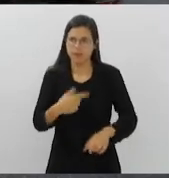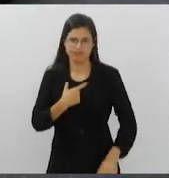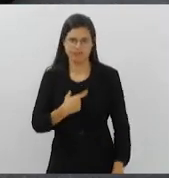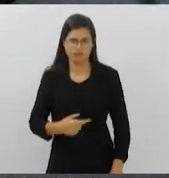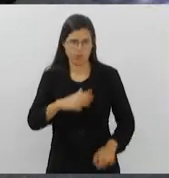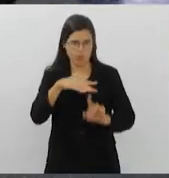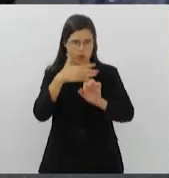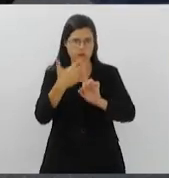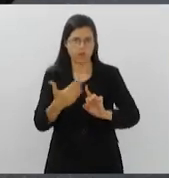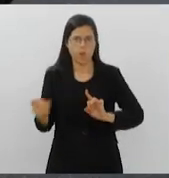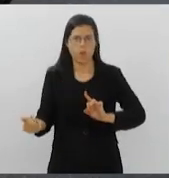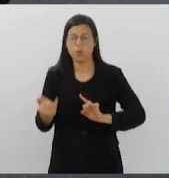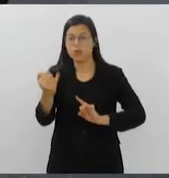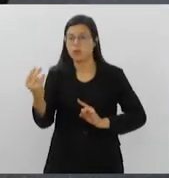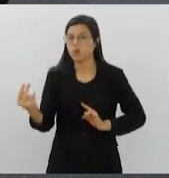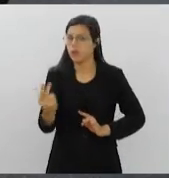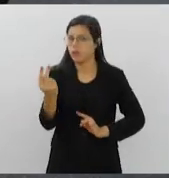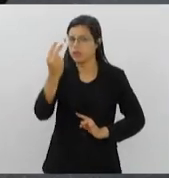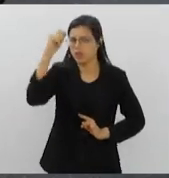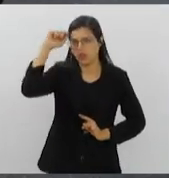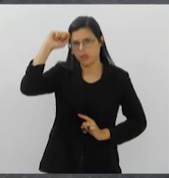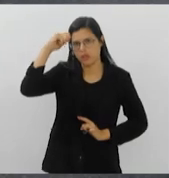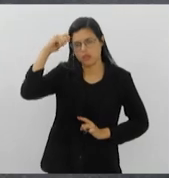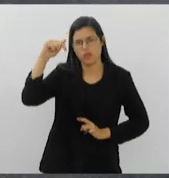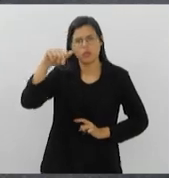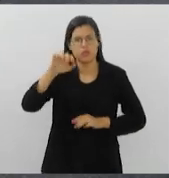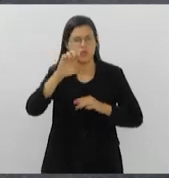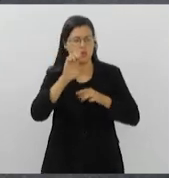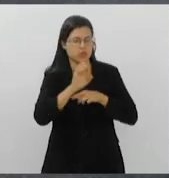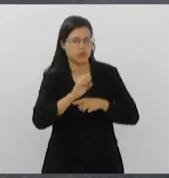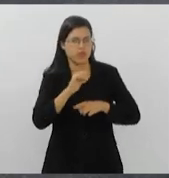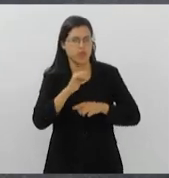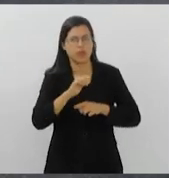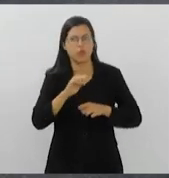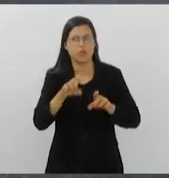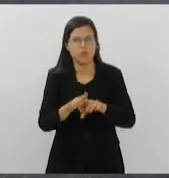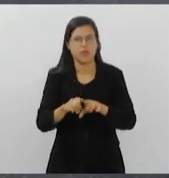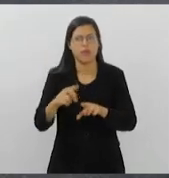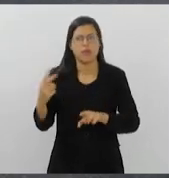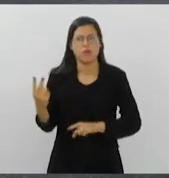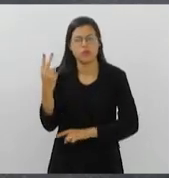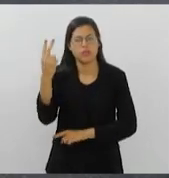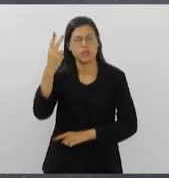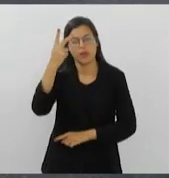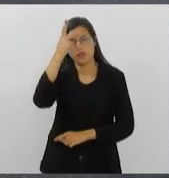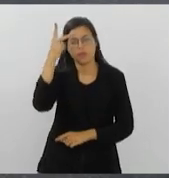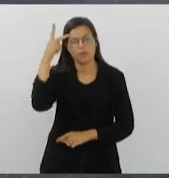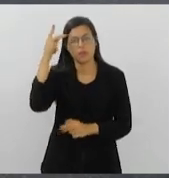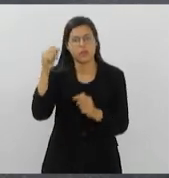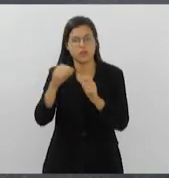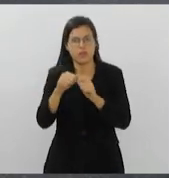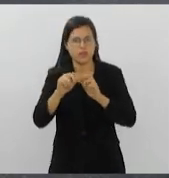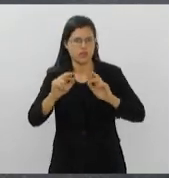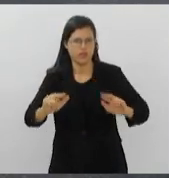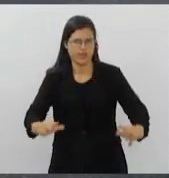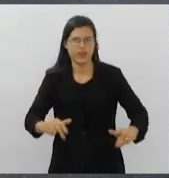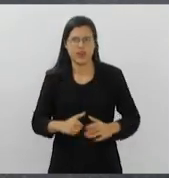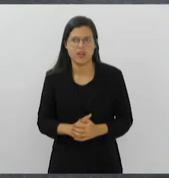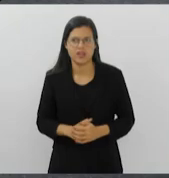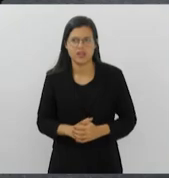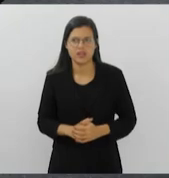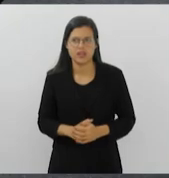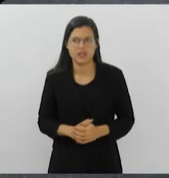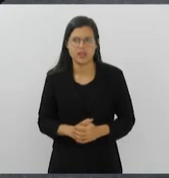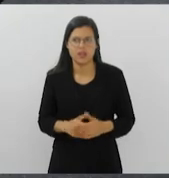importante valorizar a negritude do nosso estado, valorizar todos aqueles e aquelas que fazem a diferença. Estou abrindo aqui